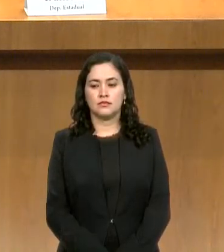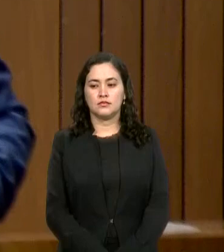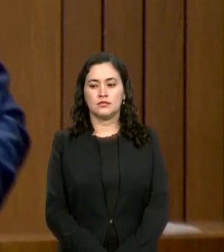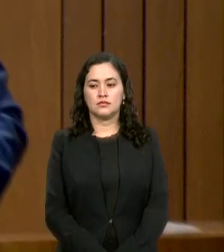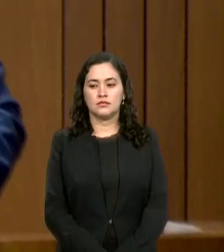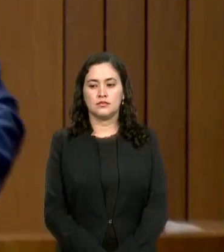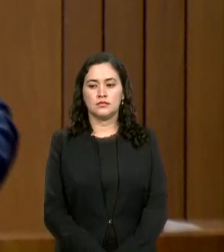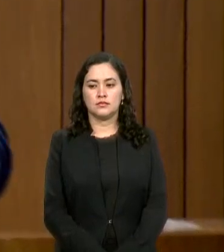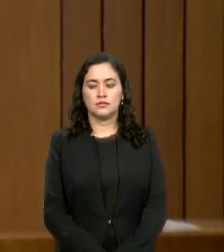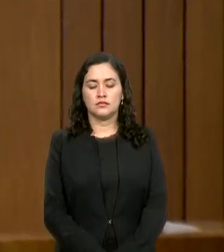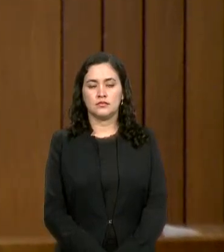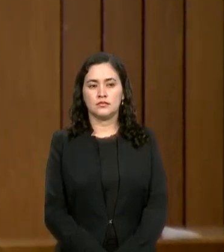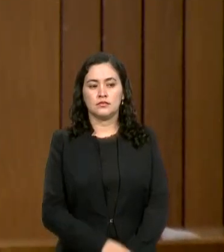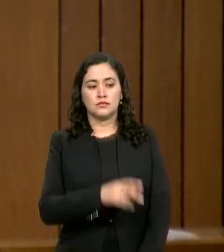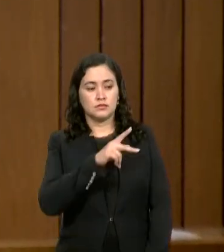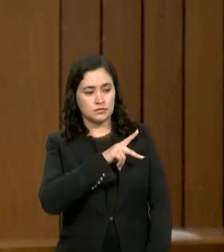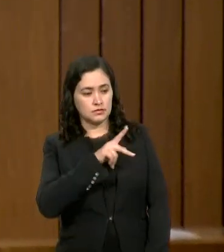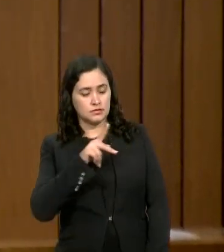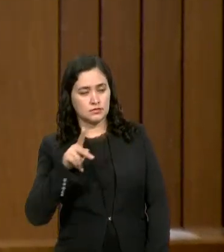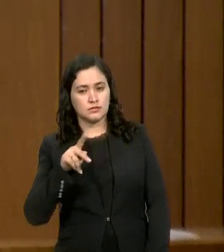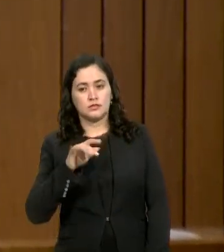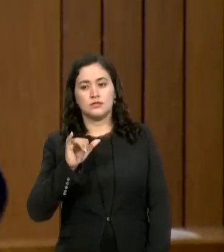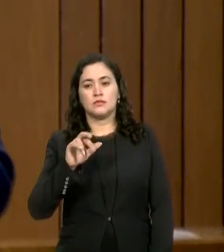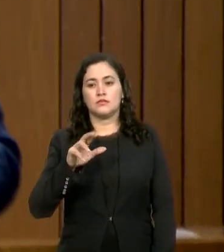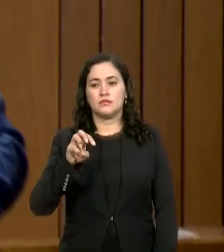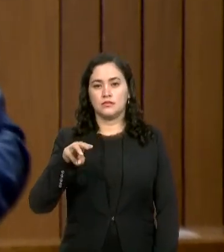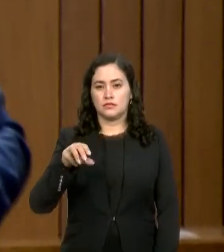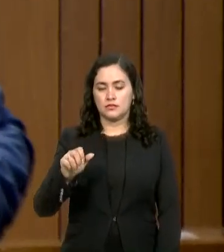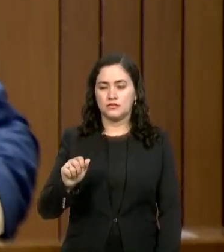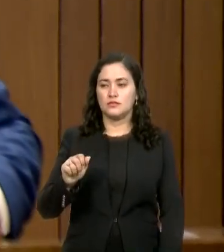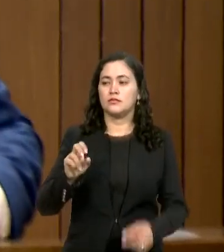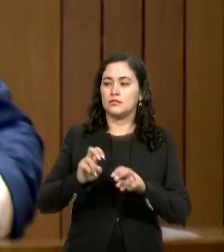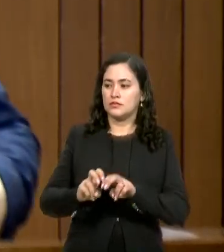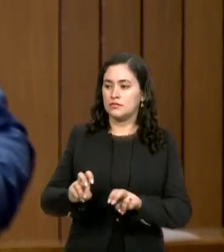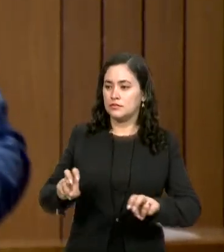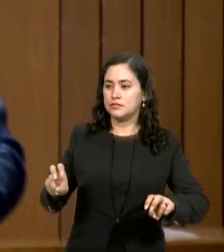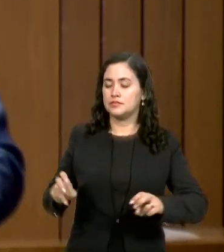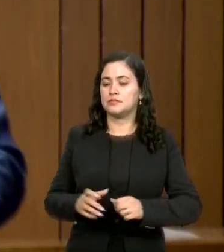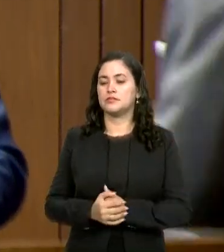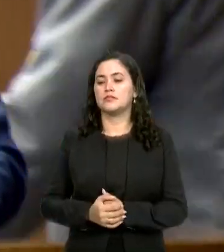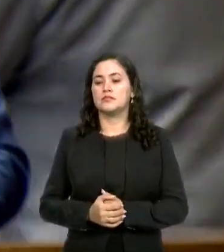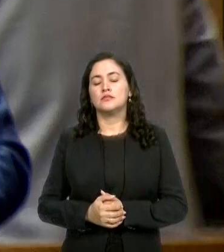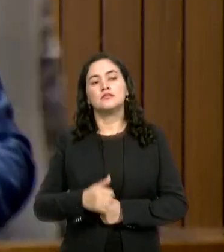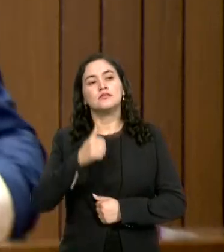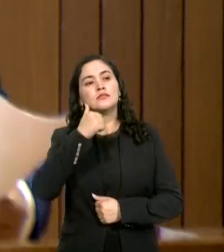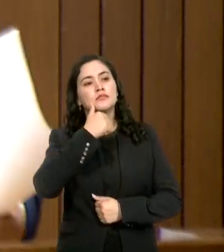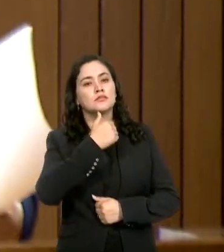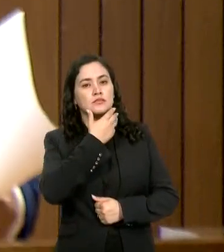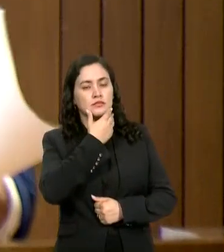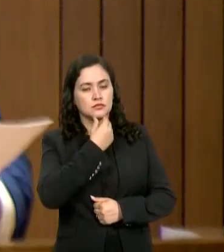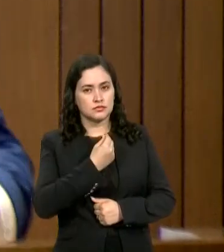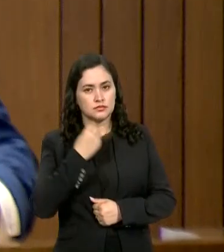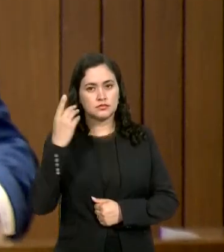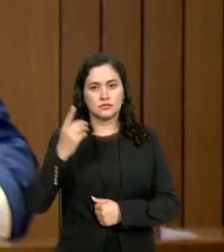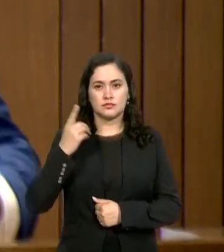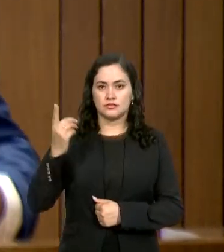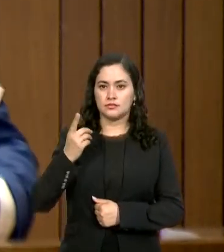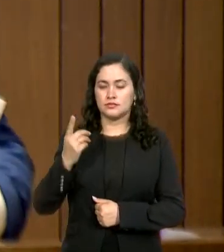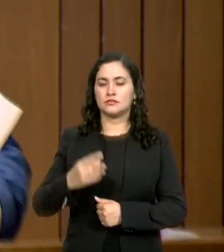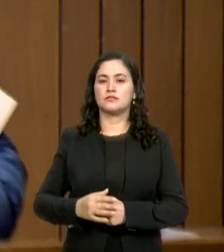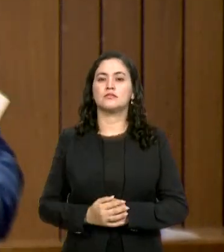senhora presidente, deputada Iracema Vale, demais membros da mesa, senhoras deputadas, senhores